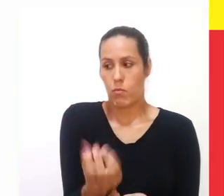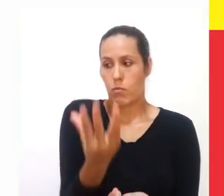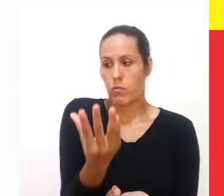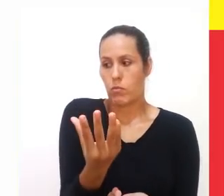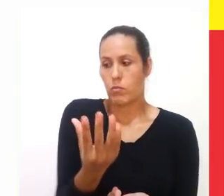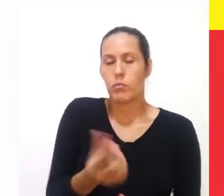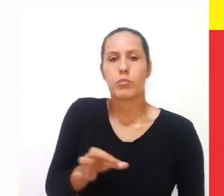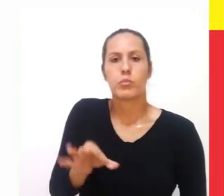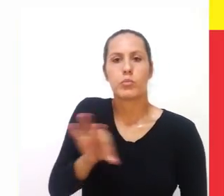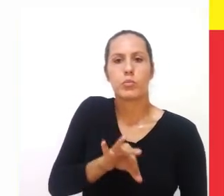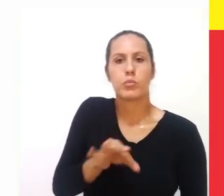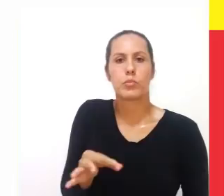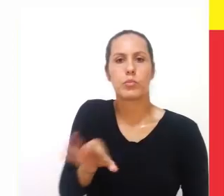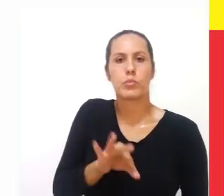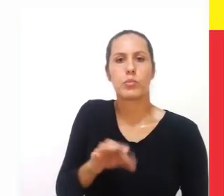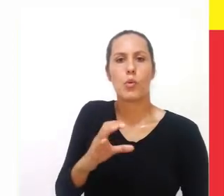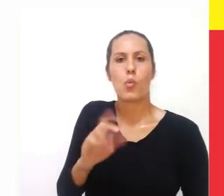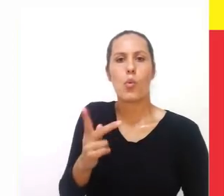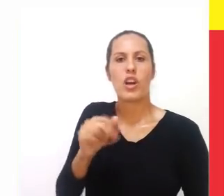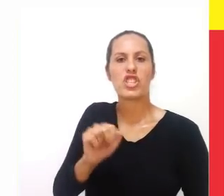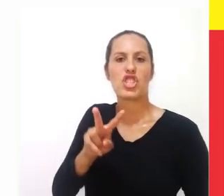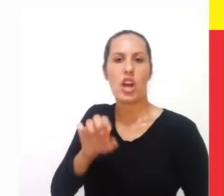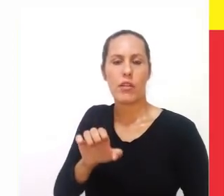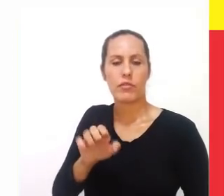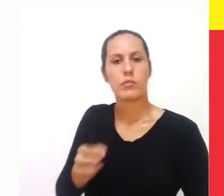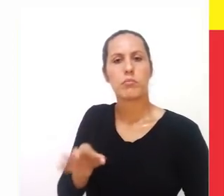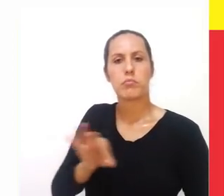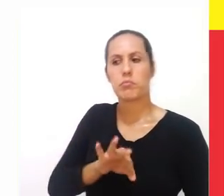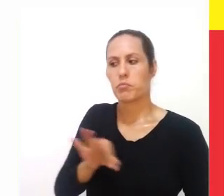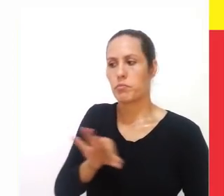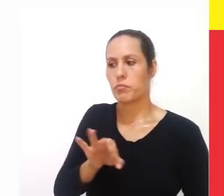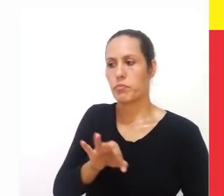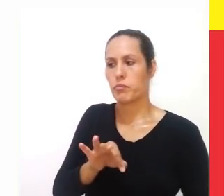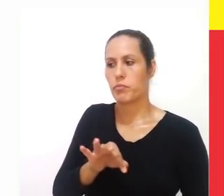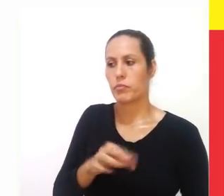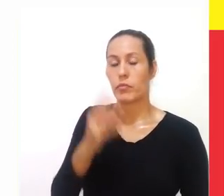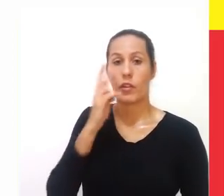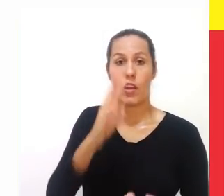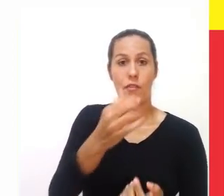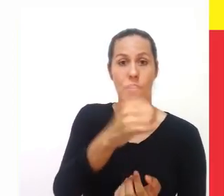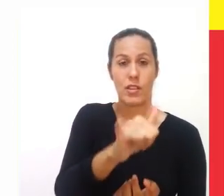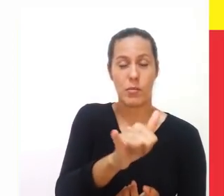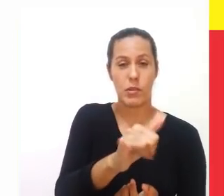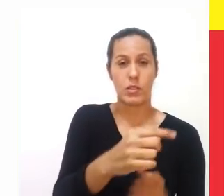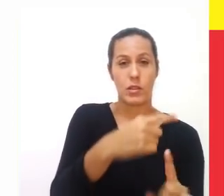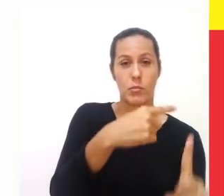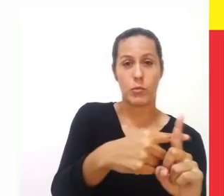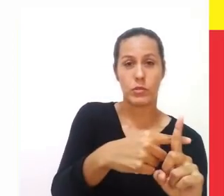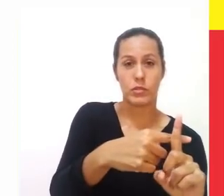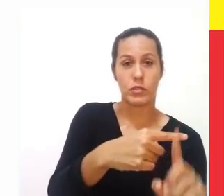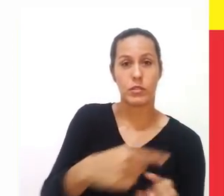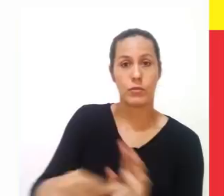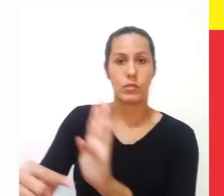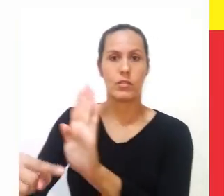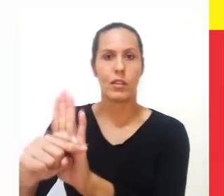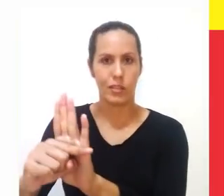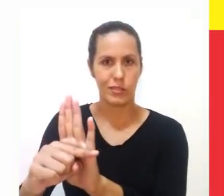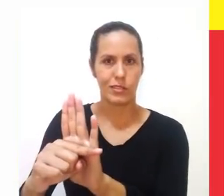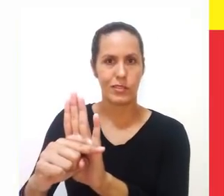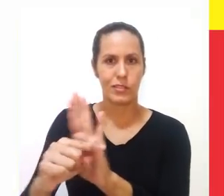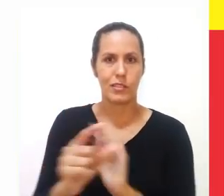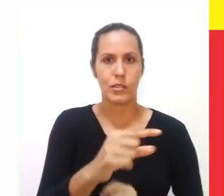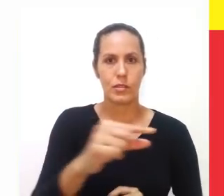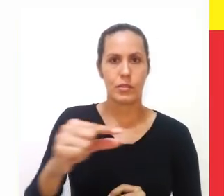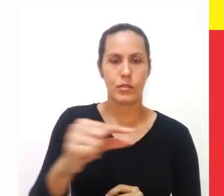certo? Aí você vê a lâmpadazinha, de um lado dela tem um sinal de positivo, do outro lado tem um sinal de negativo. E você